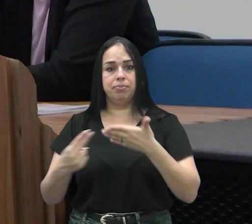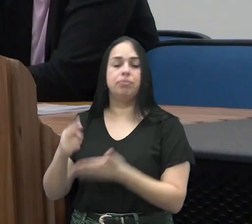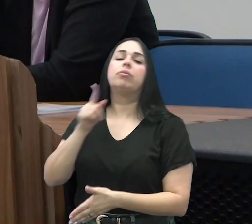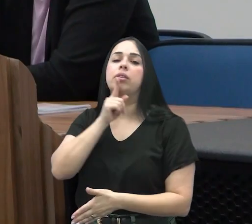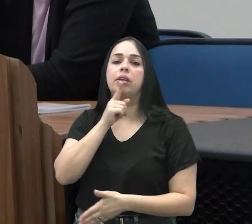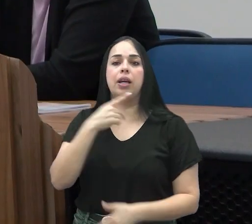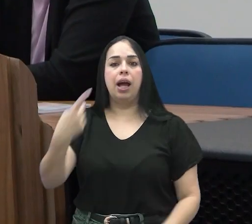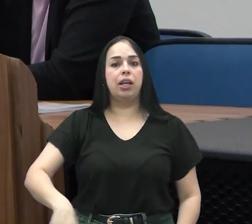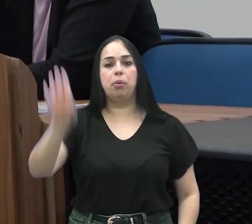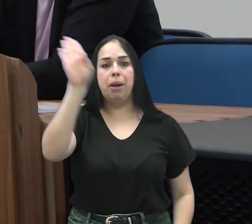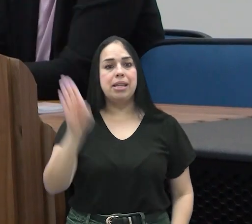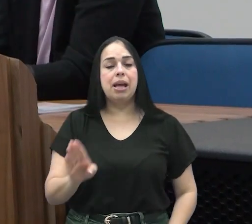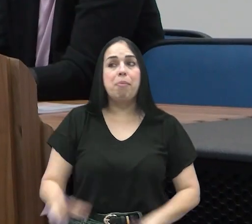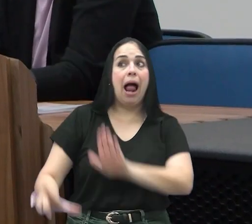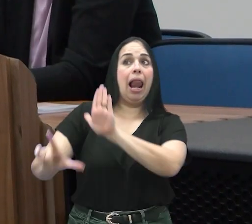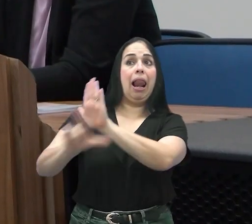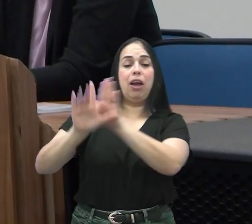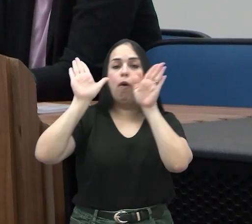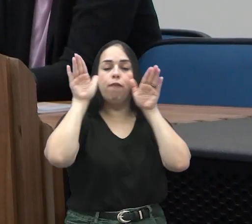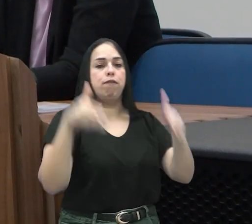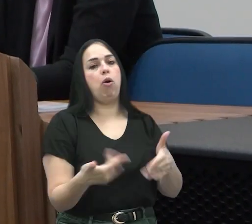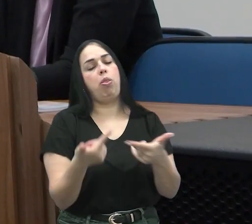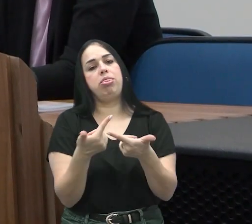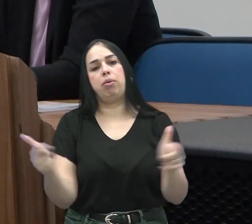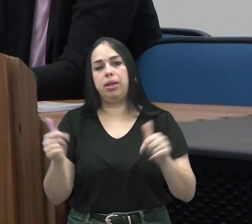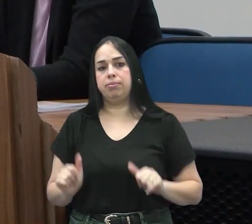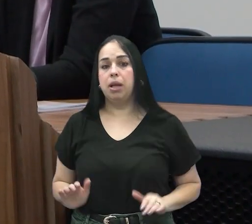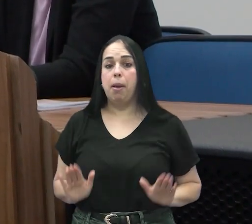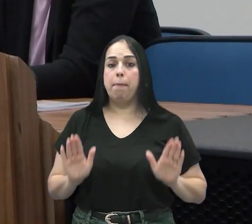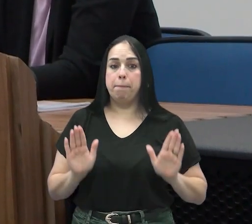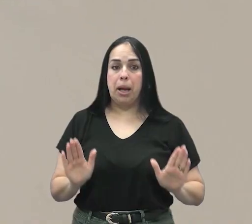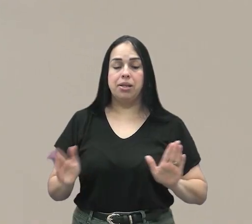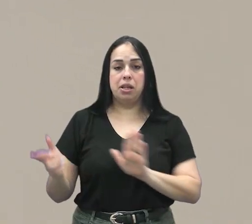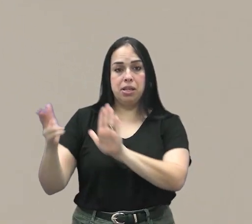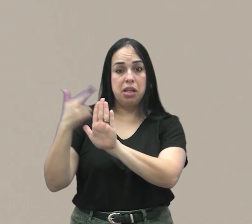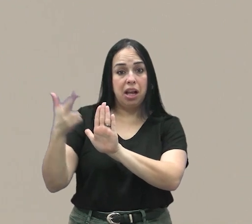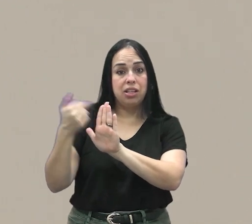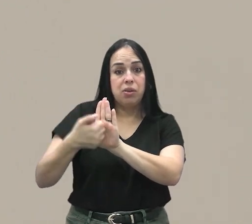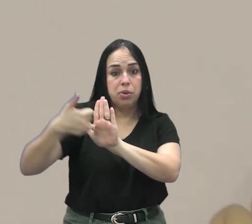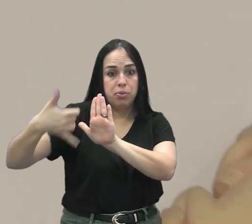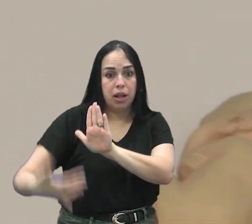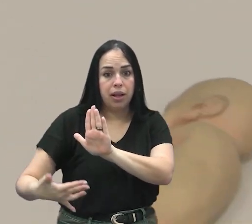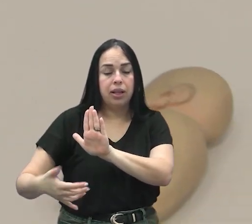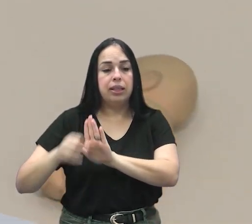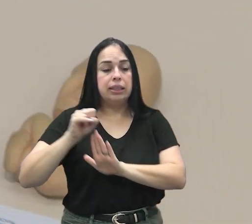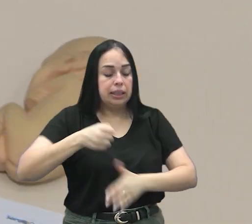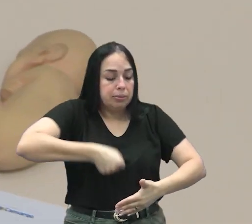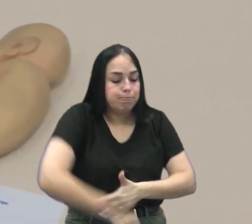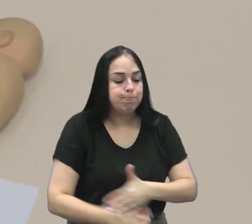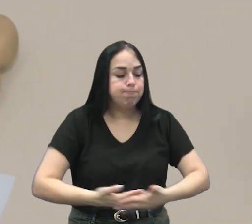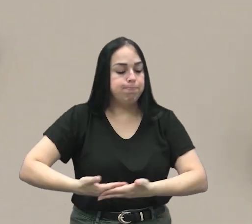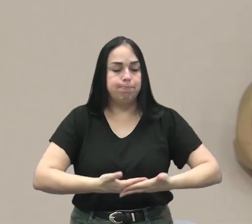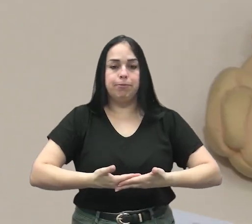Camargo. Atualmente, no Brasil, não existe uma lei específica sobre o assunto. A resolução atual determina que a declaração